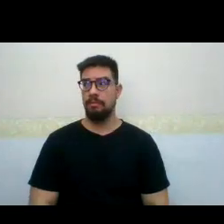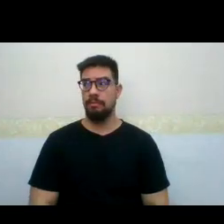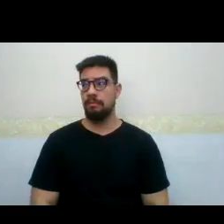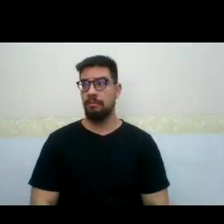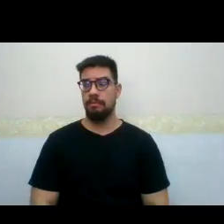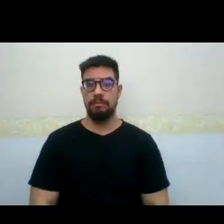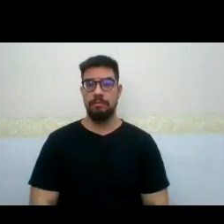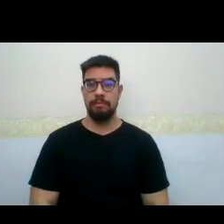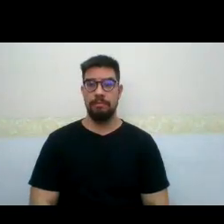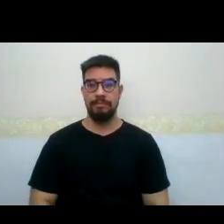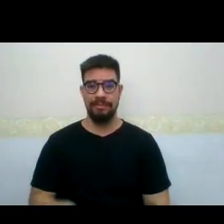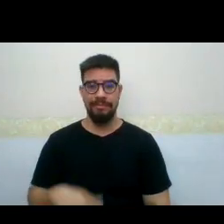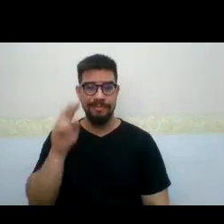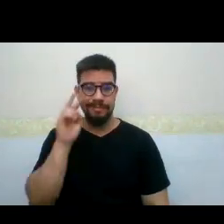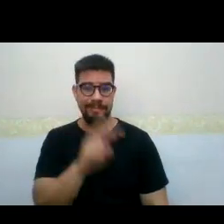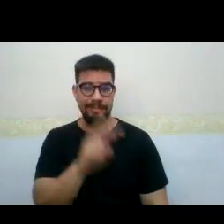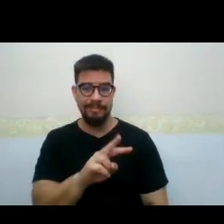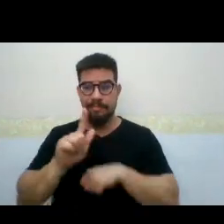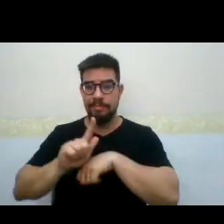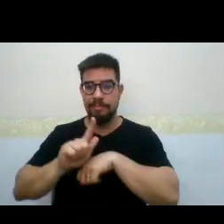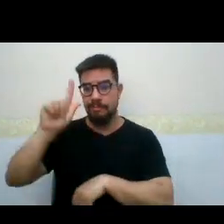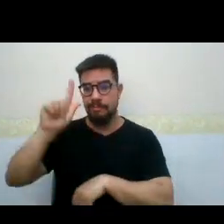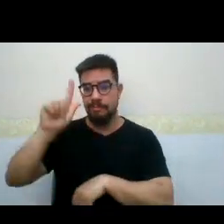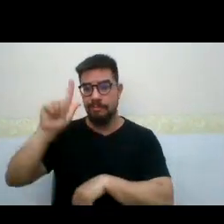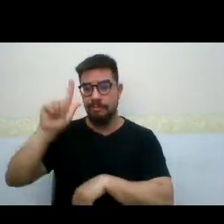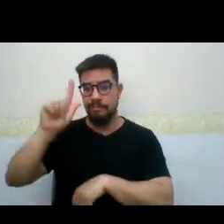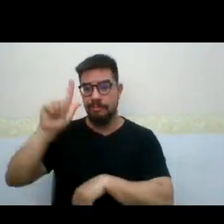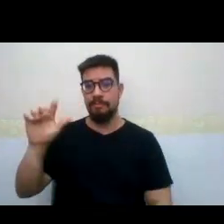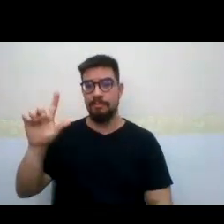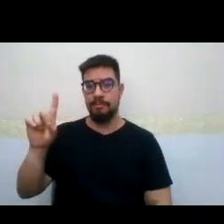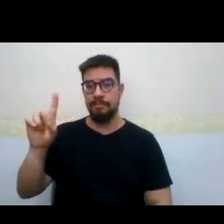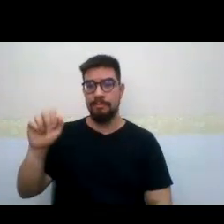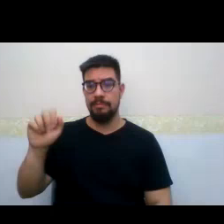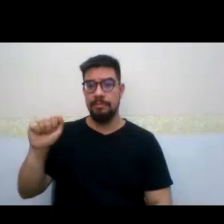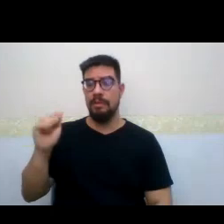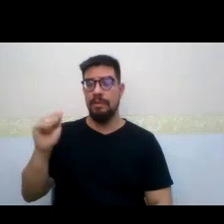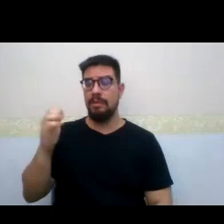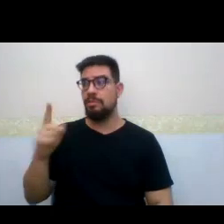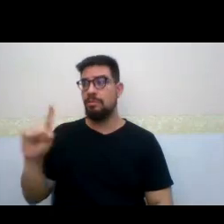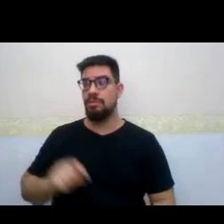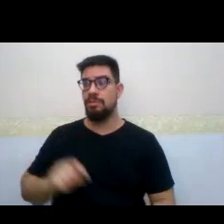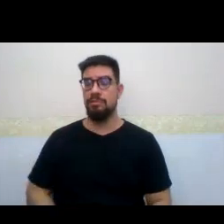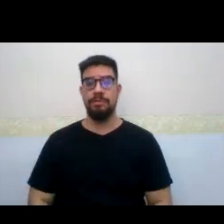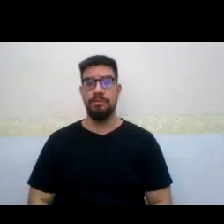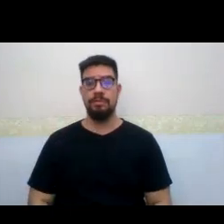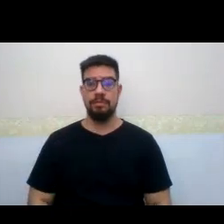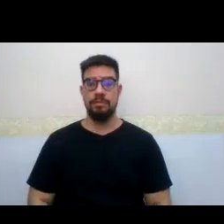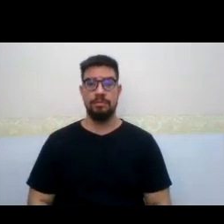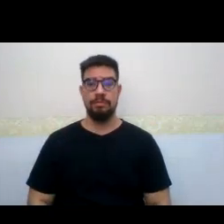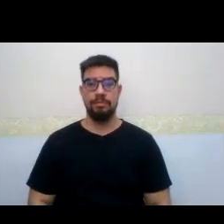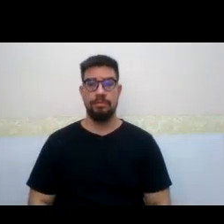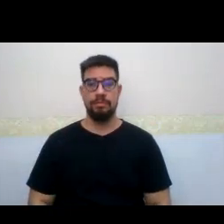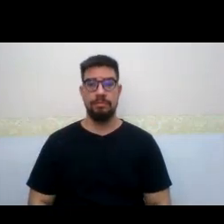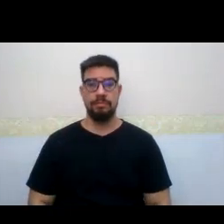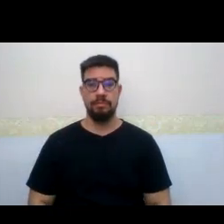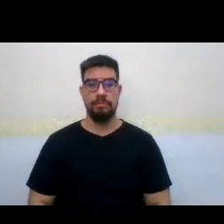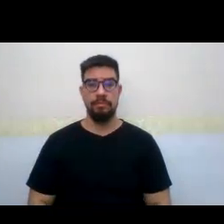Conseguem ver aqui graduação? Sim. Graduação. Nossos